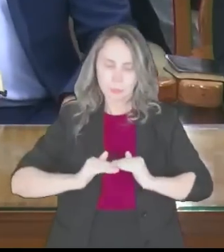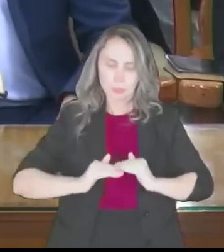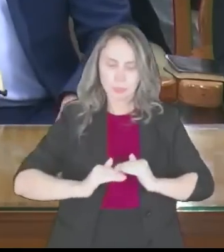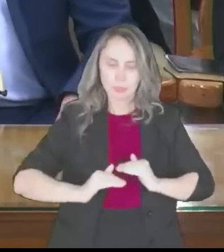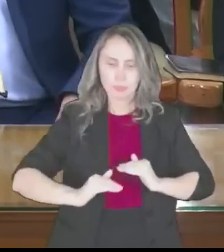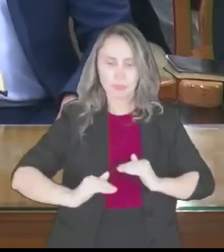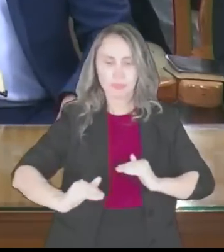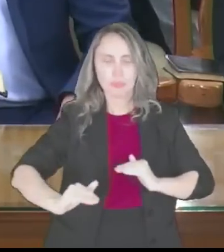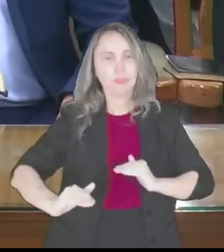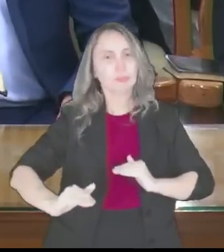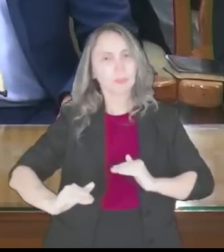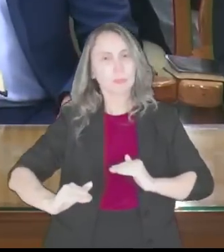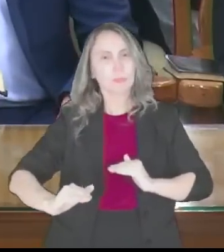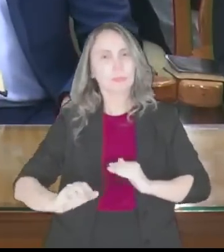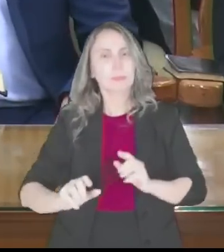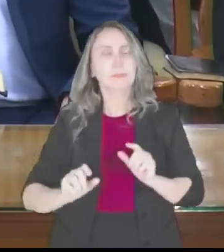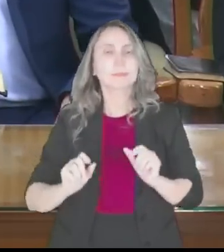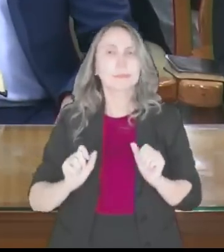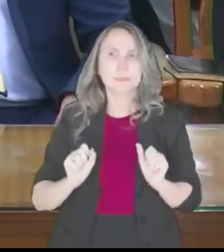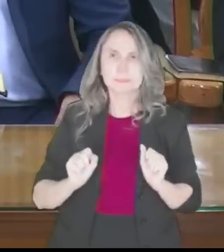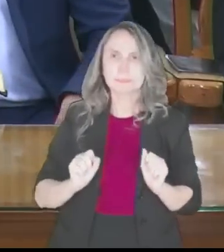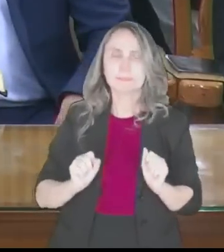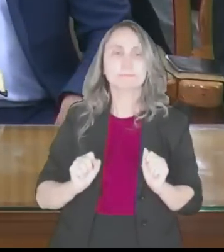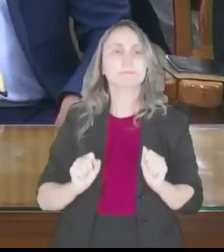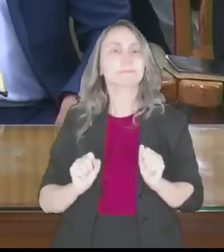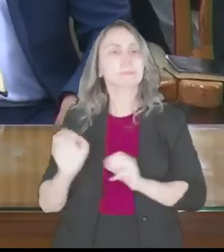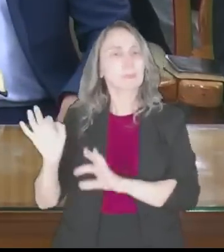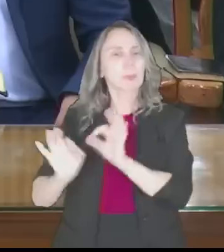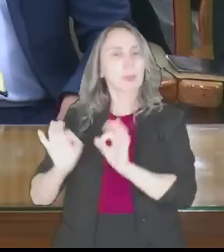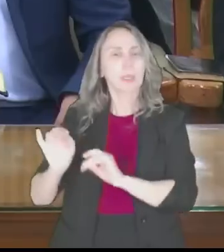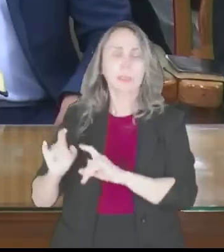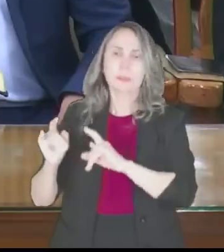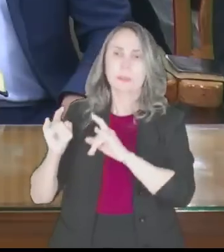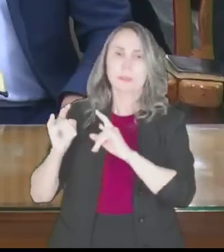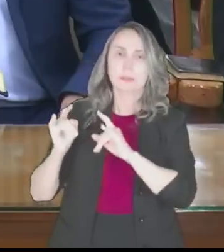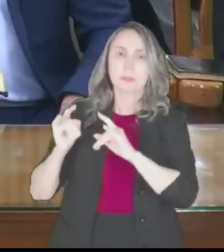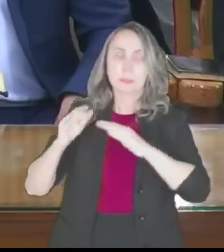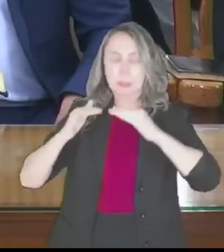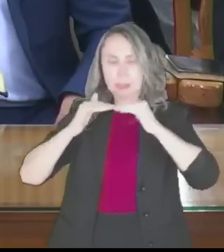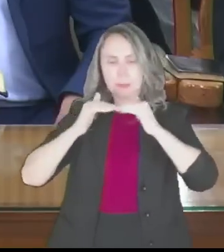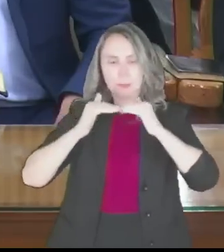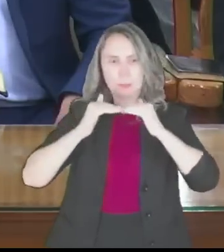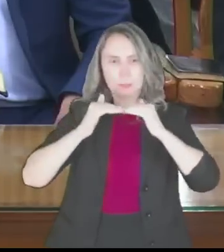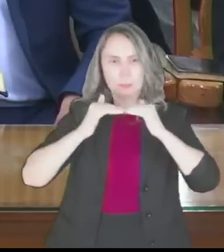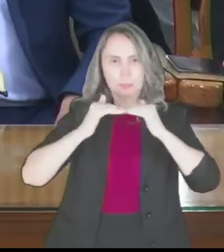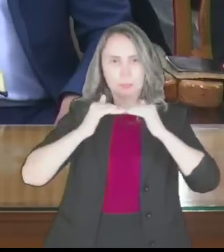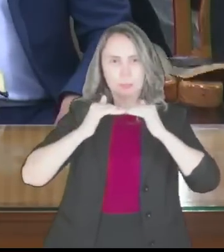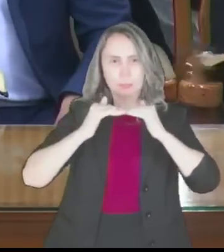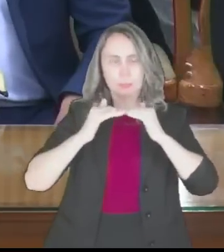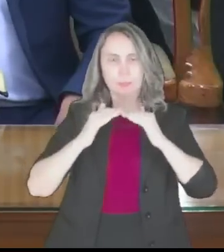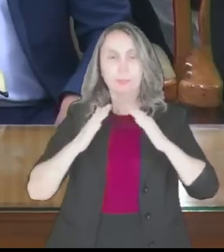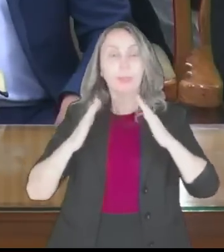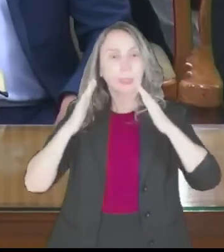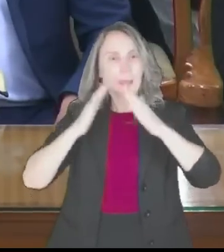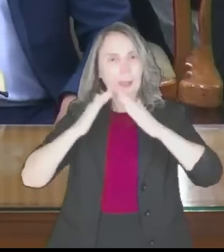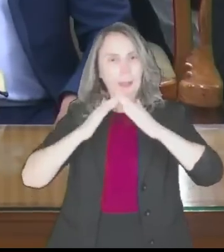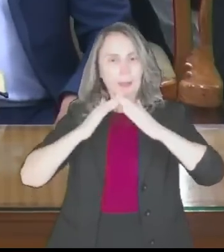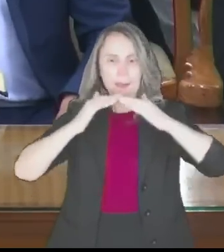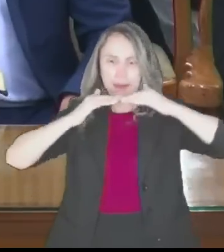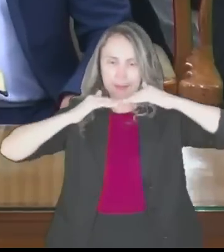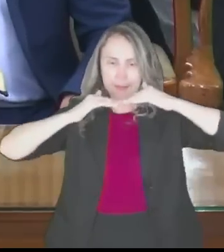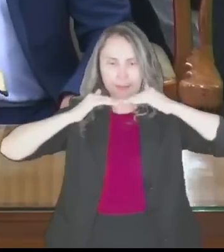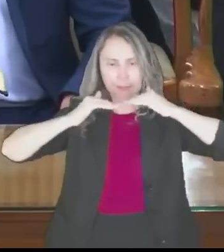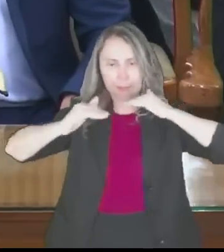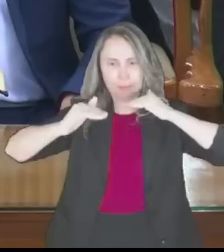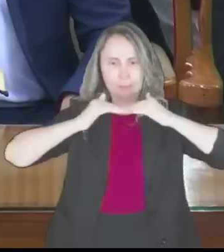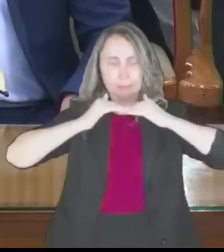coisas. Armava-se uma tenda, geralmente em cima do eirado, em cima da laje da casa, vamos usar essa expressão laje, armava-se